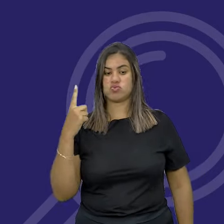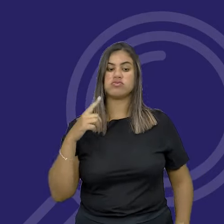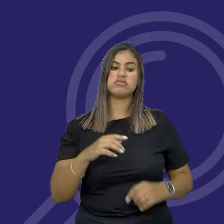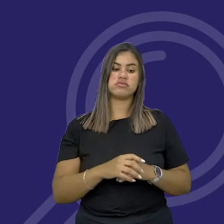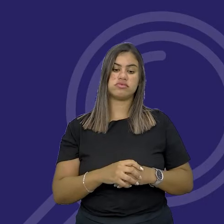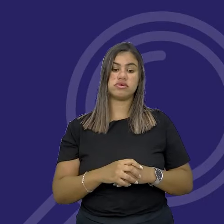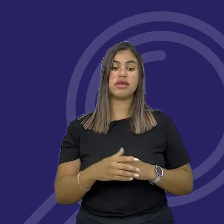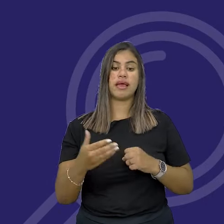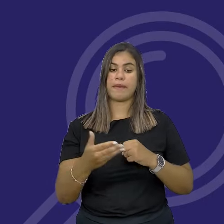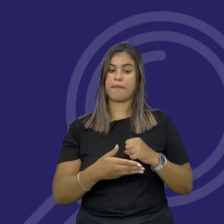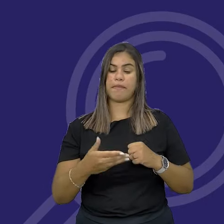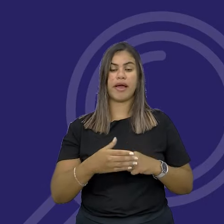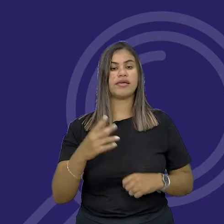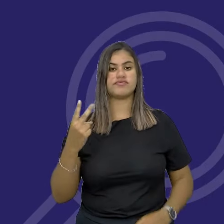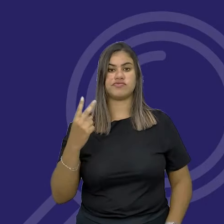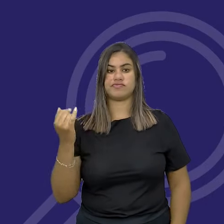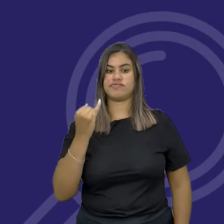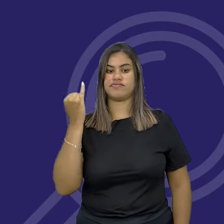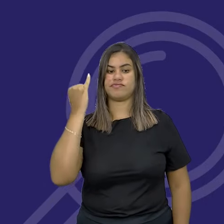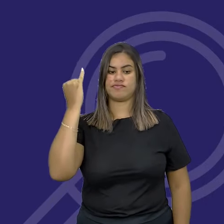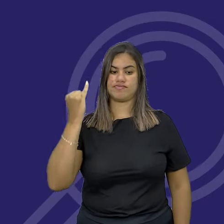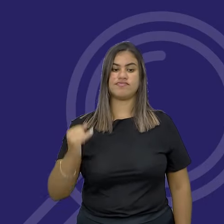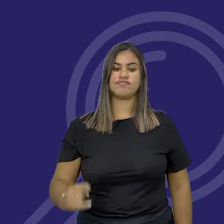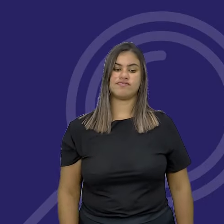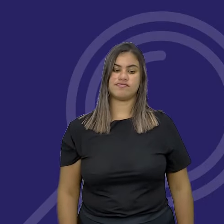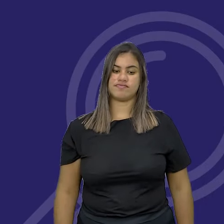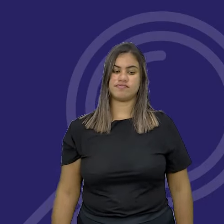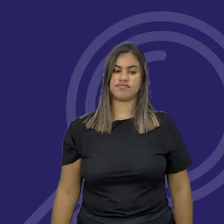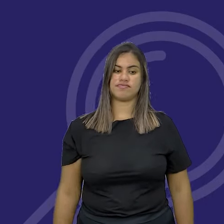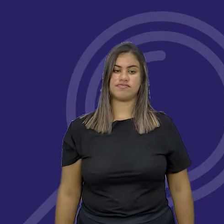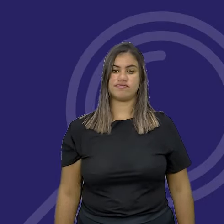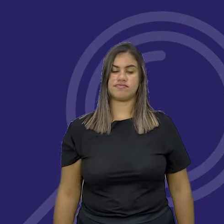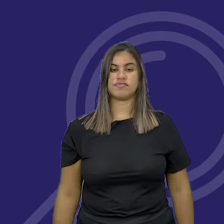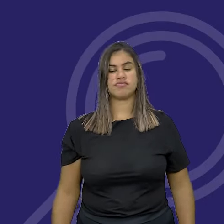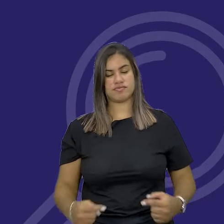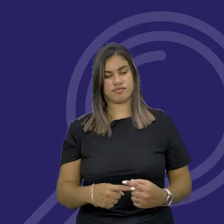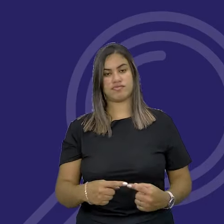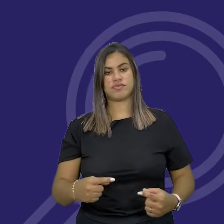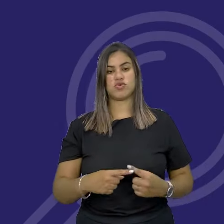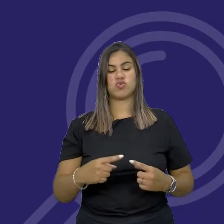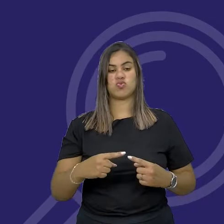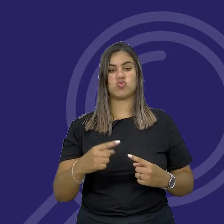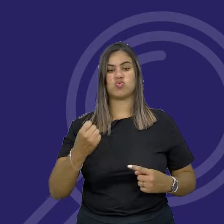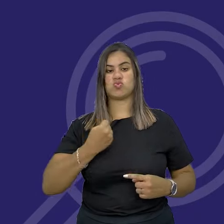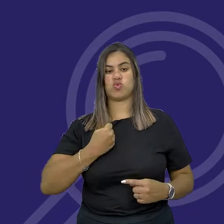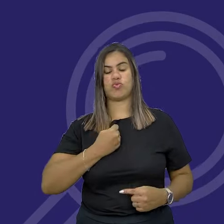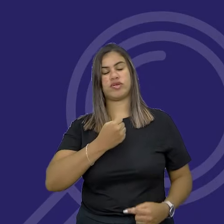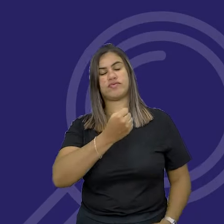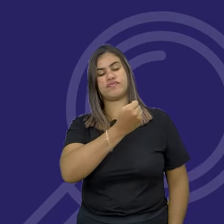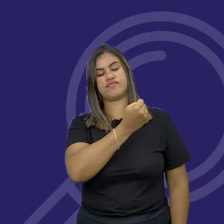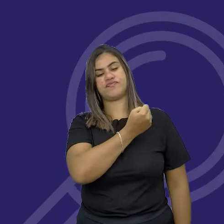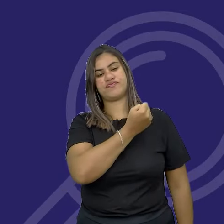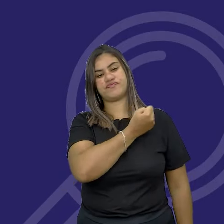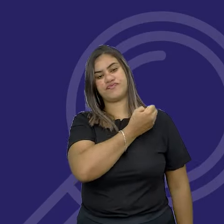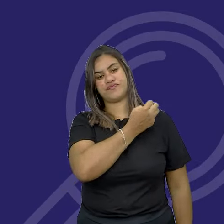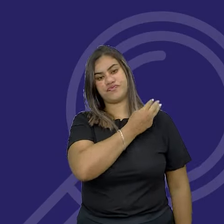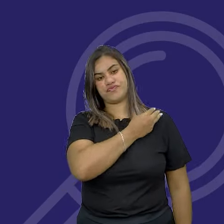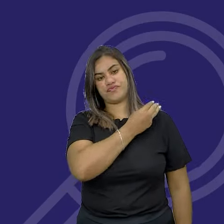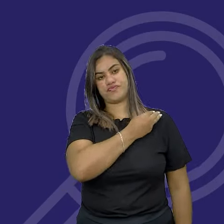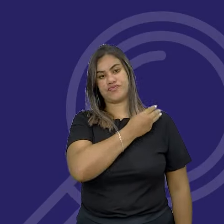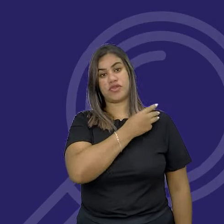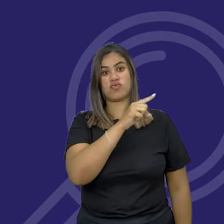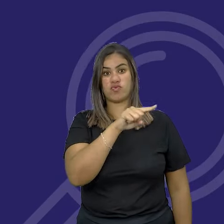base 2. Tá? Os alunos aí da terceira série do médio ligado em ciências da computação precisam